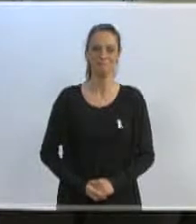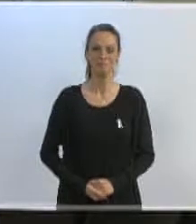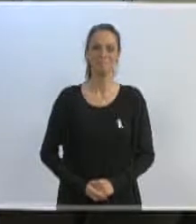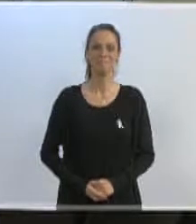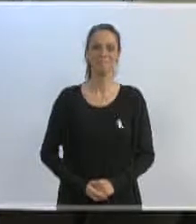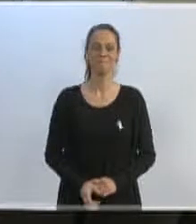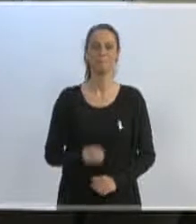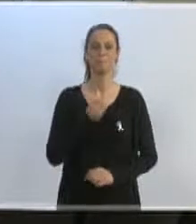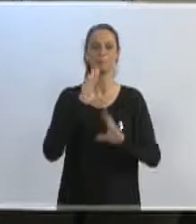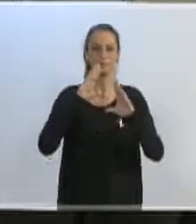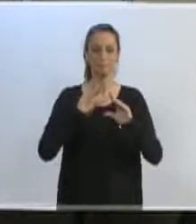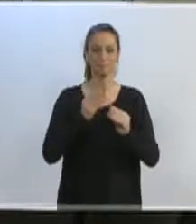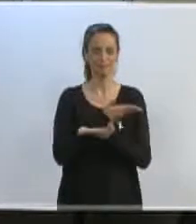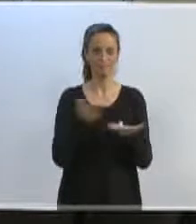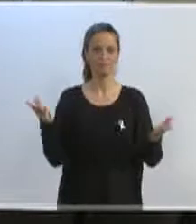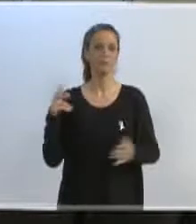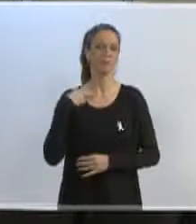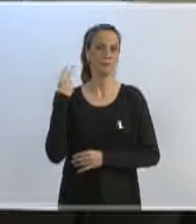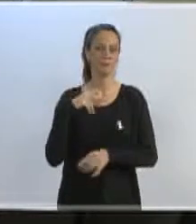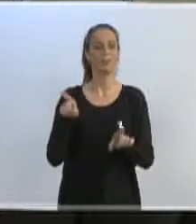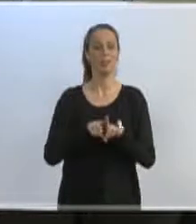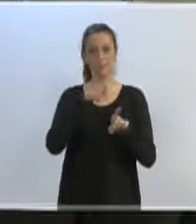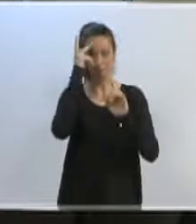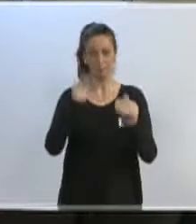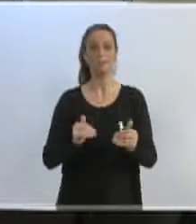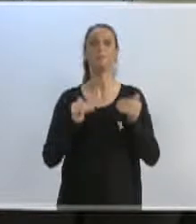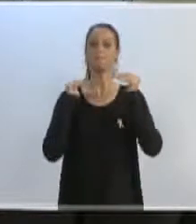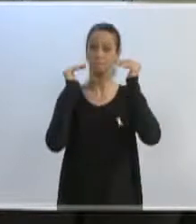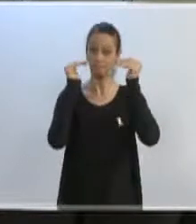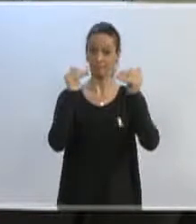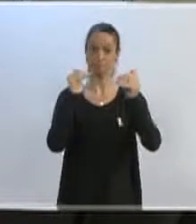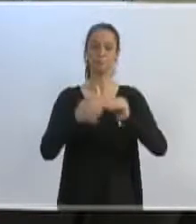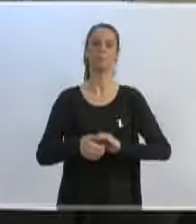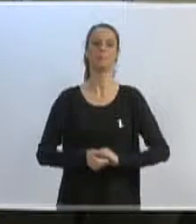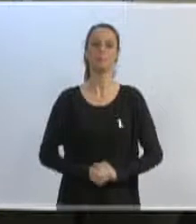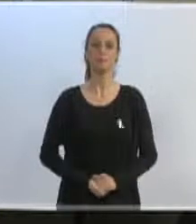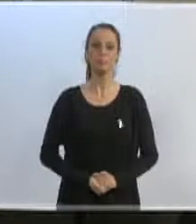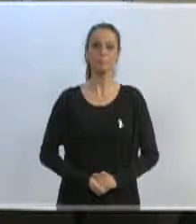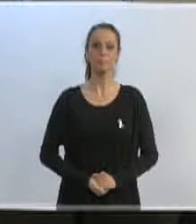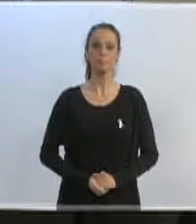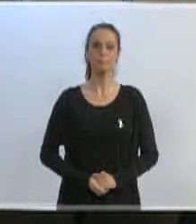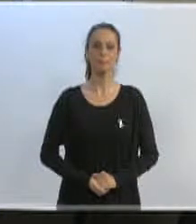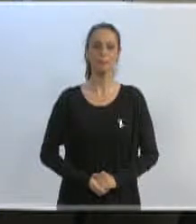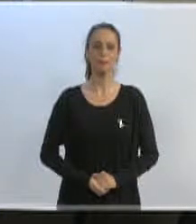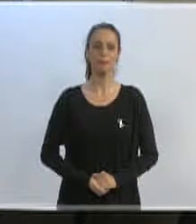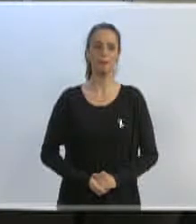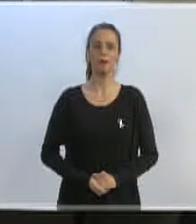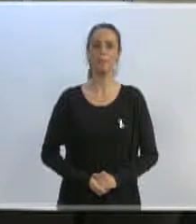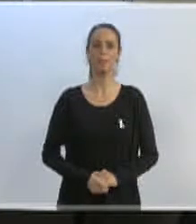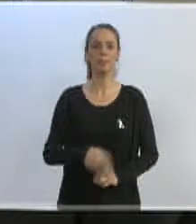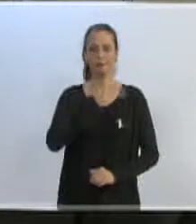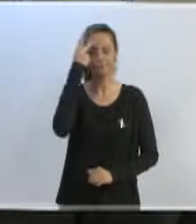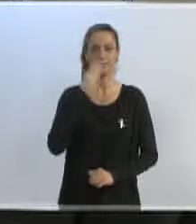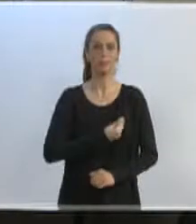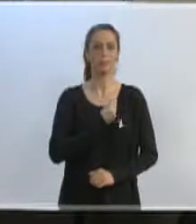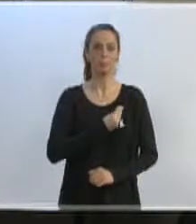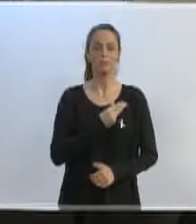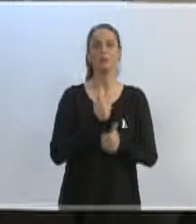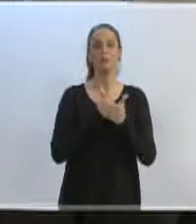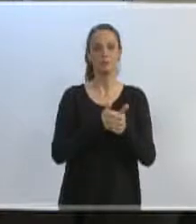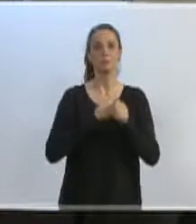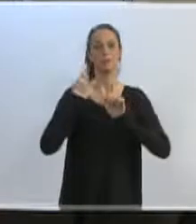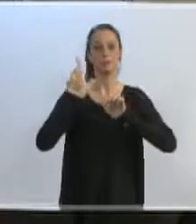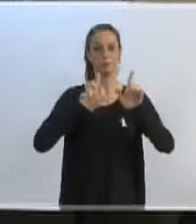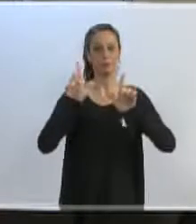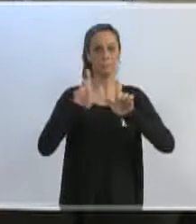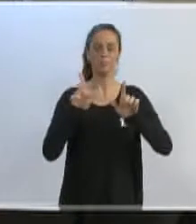Boa noite aos vereadores, às autoridades presentes, a todos o público de casa que nos acompanha pela TV,